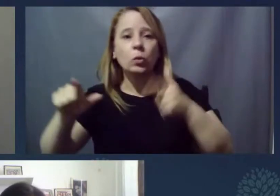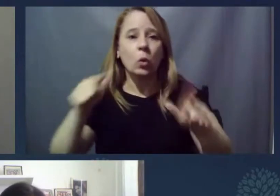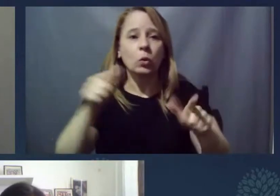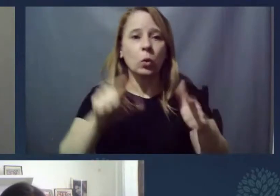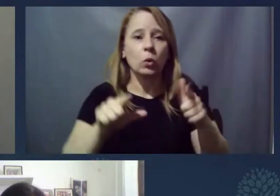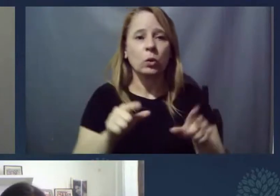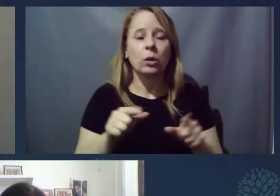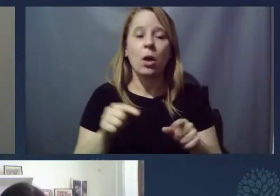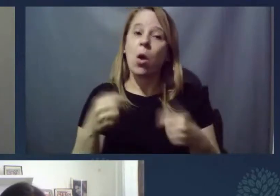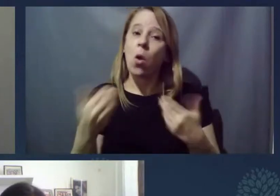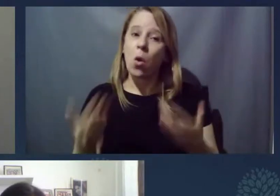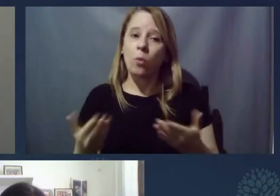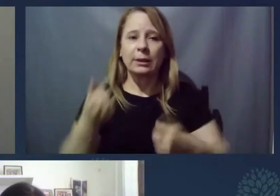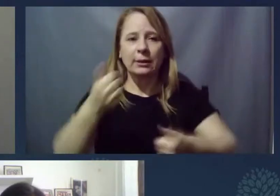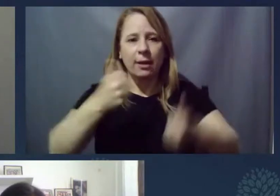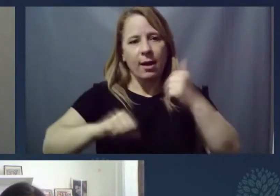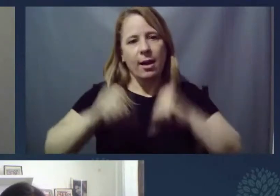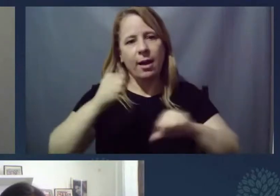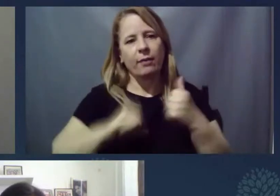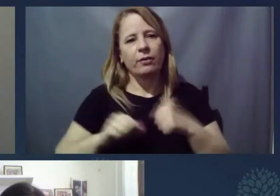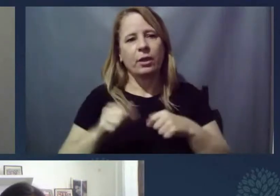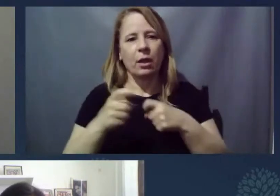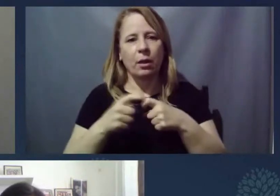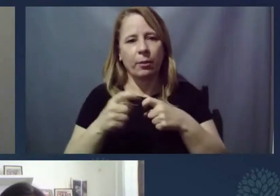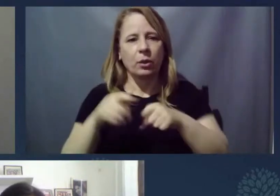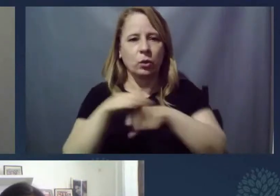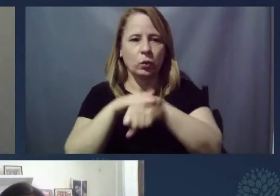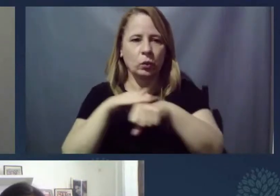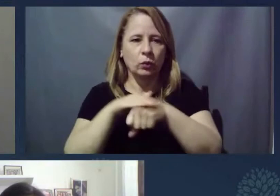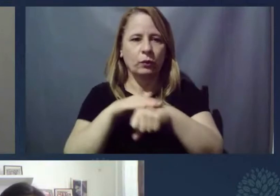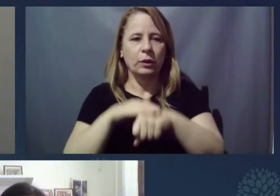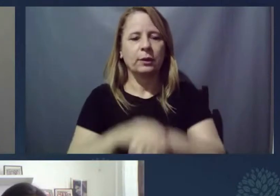asma, e aí precisa reavaliar e considerar aí um novo tratamento.